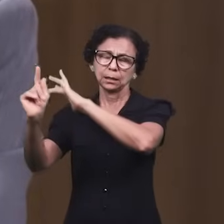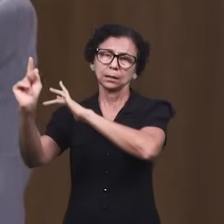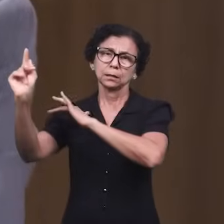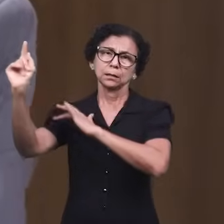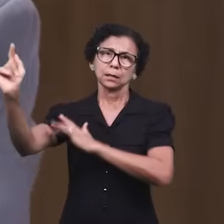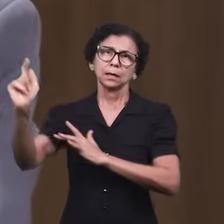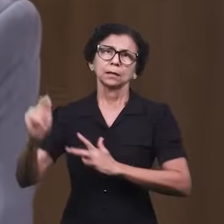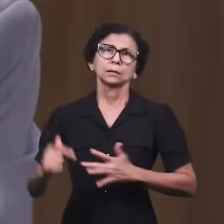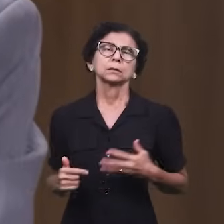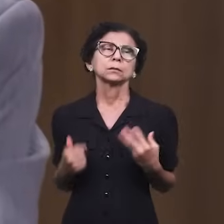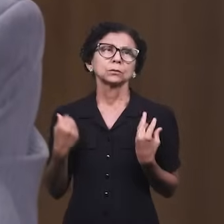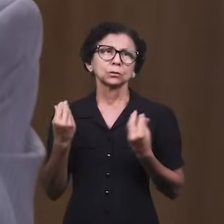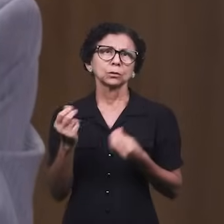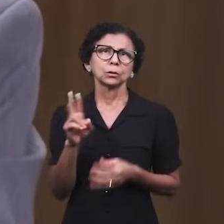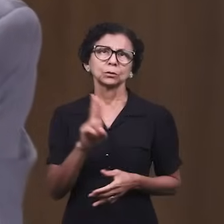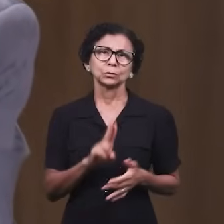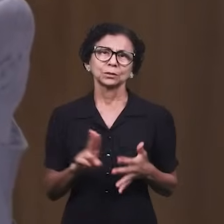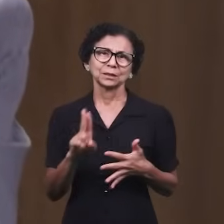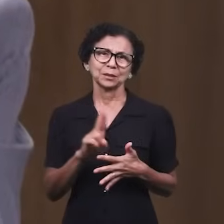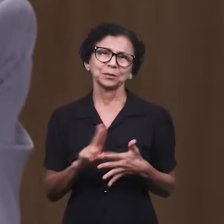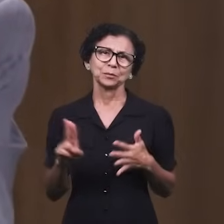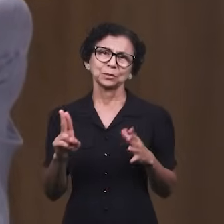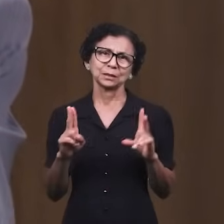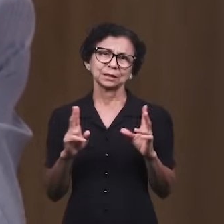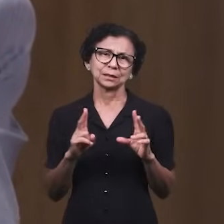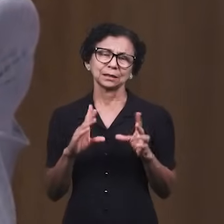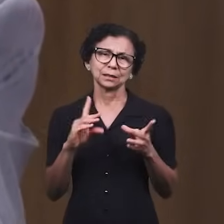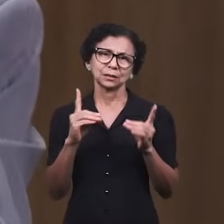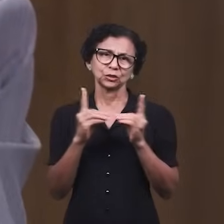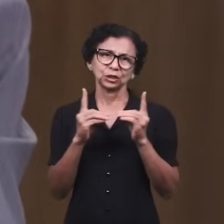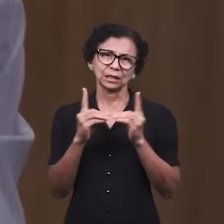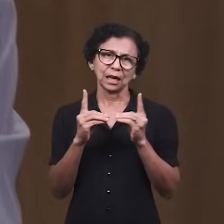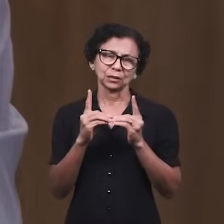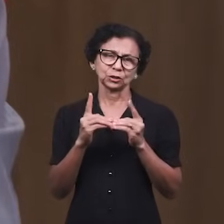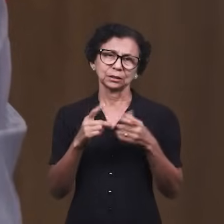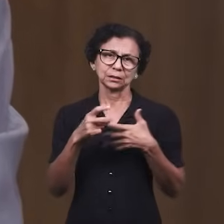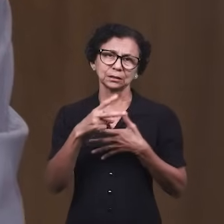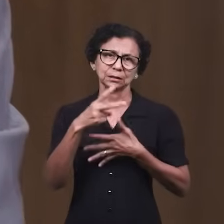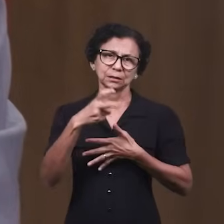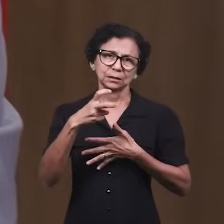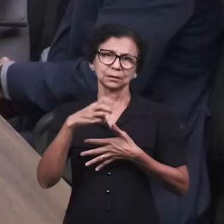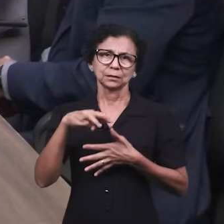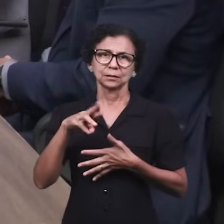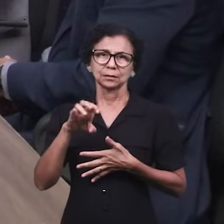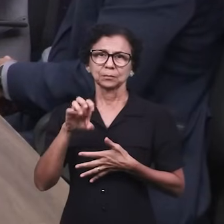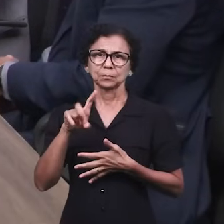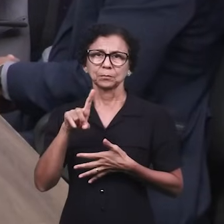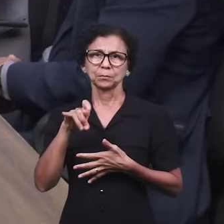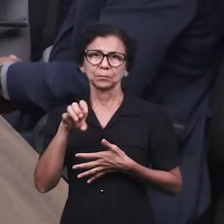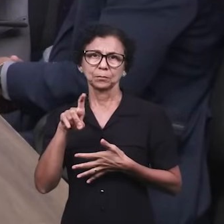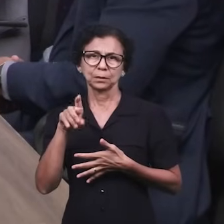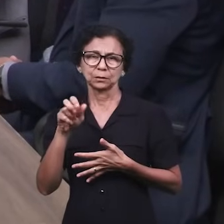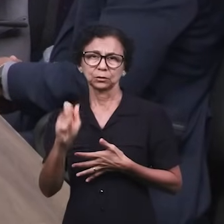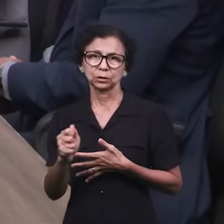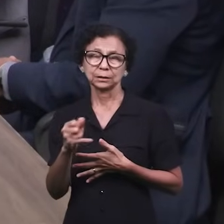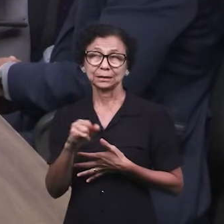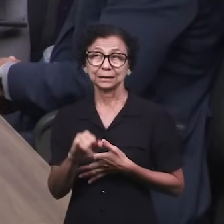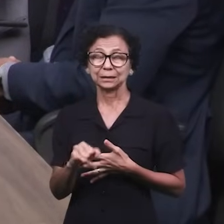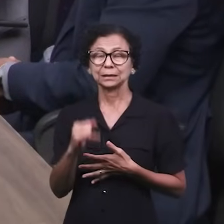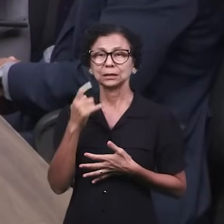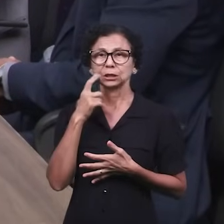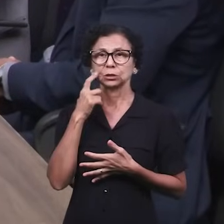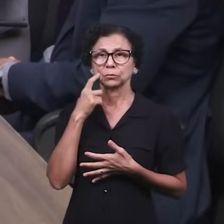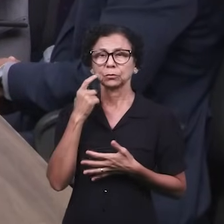que simbolicamente nós usamos aí como esse elemento que é a quinta medida? Se nós pensarmos bem, imaginarmos